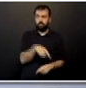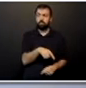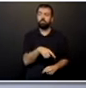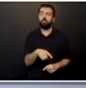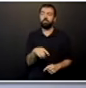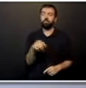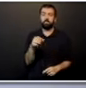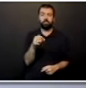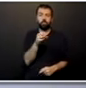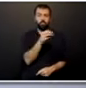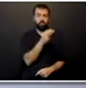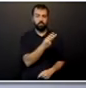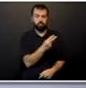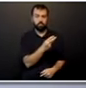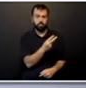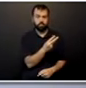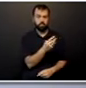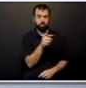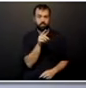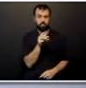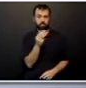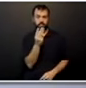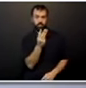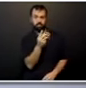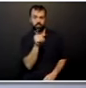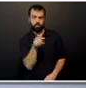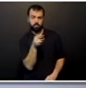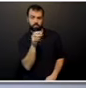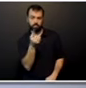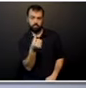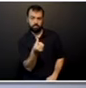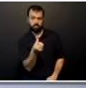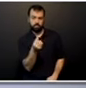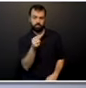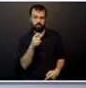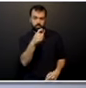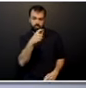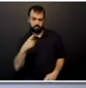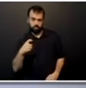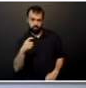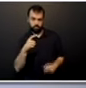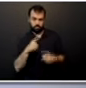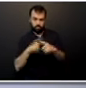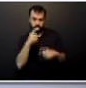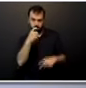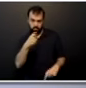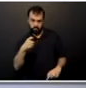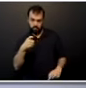vezes x = uma vez 7200000